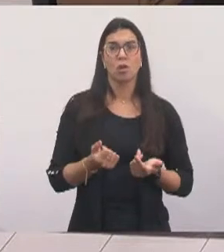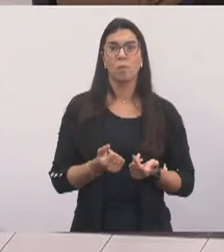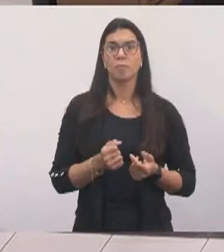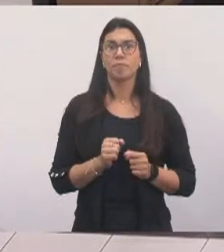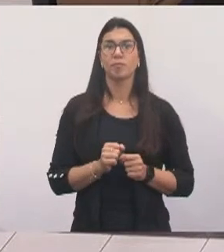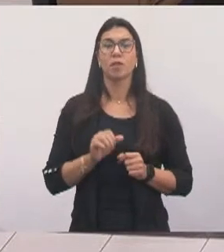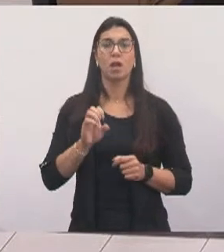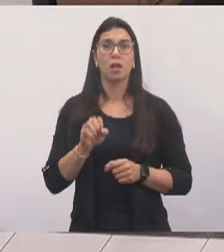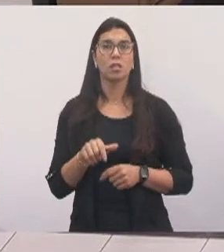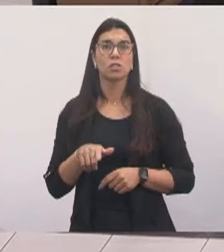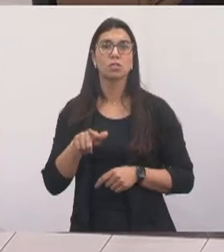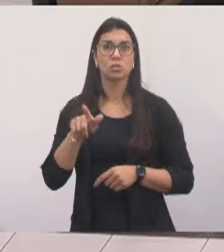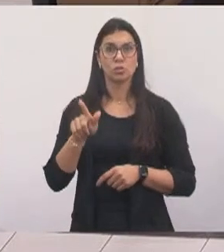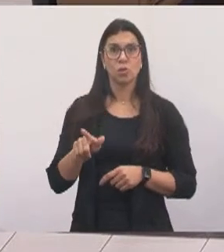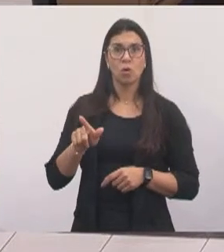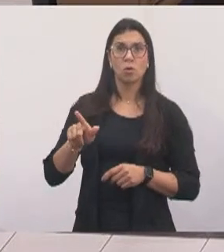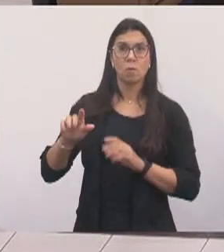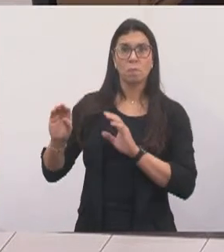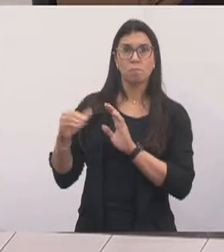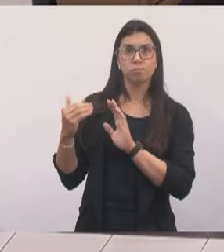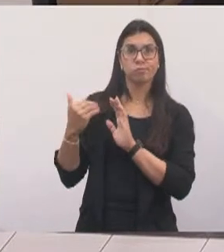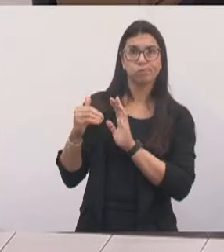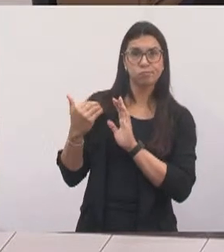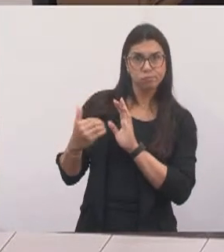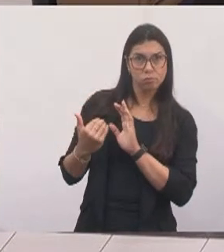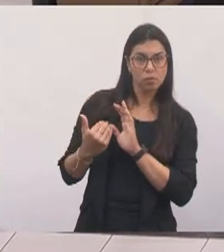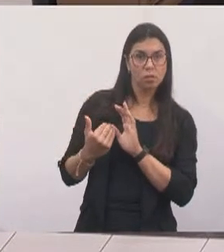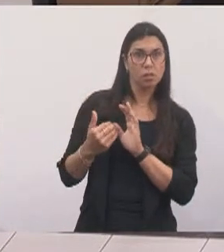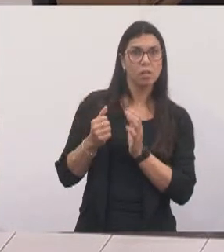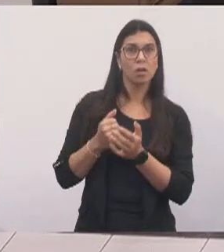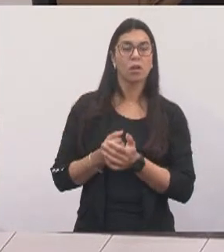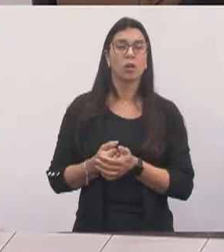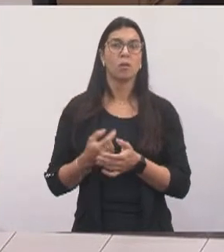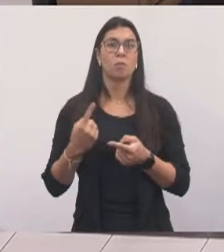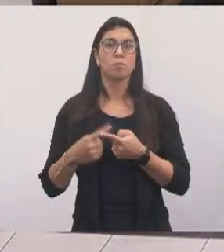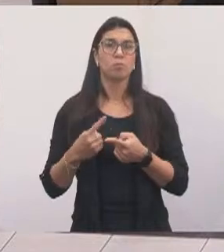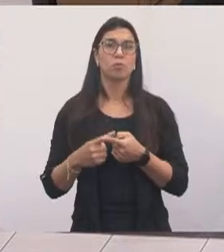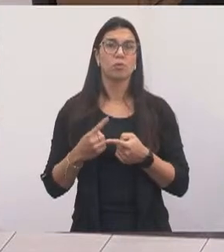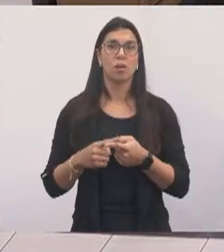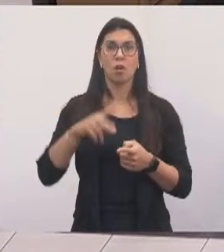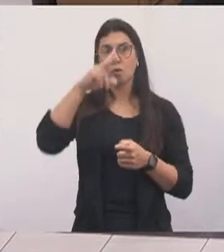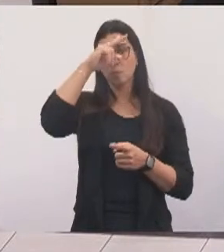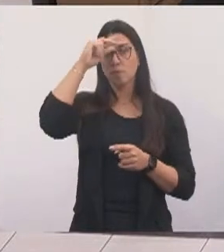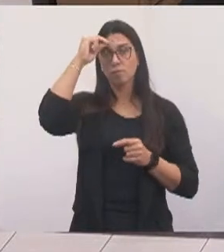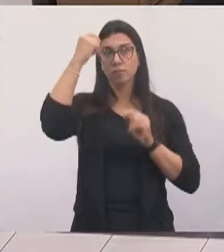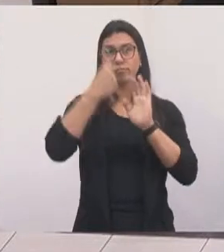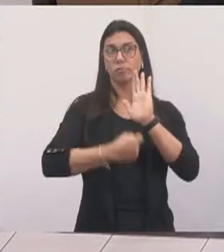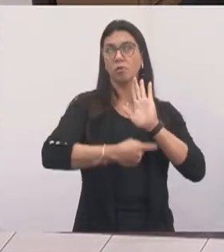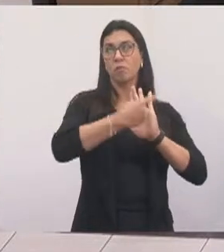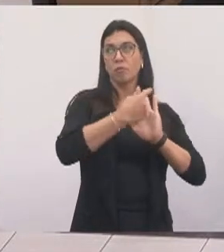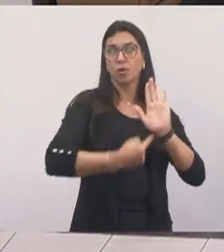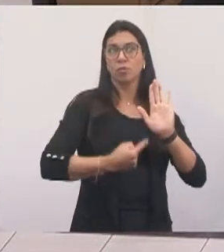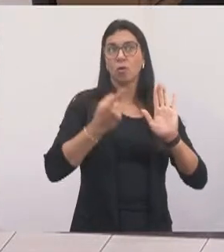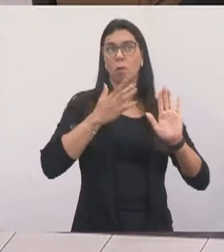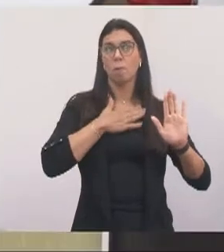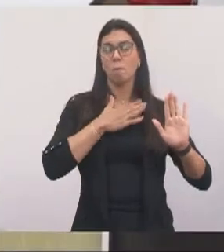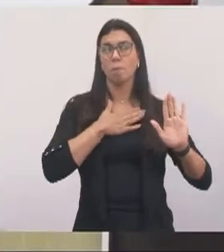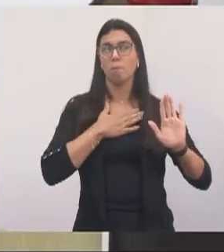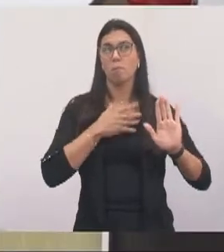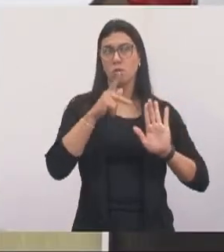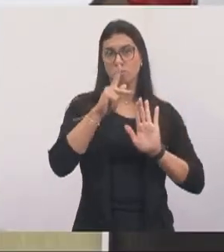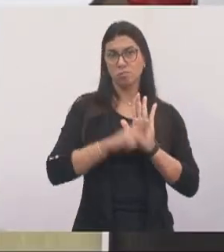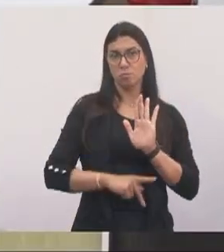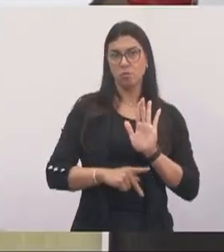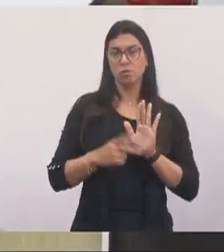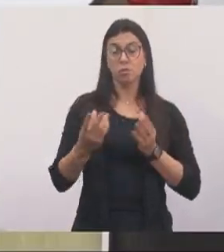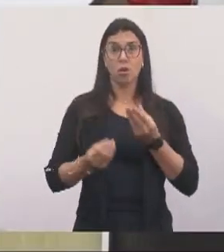ONGs me mandaram, tá, mensagens que acharam um absurdo o veto. As próprias ONGs, 2 falaram comigo, como que